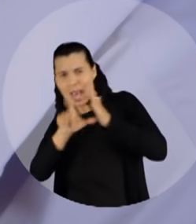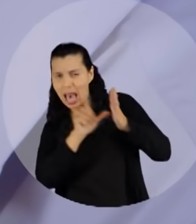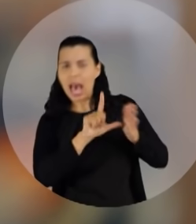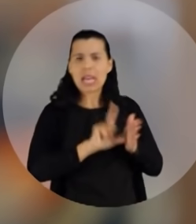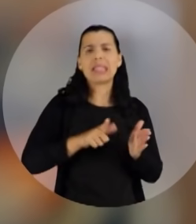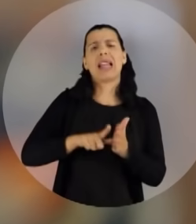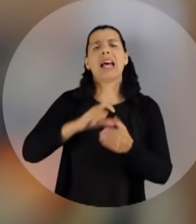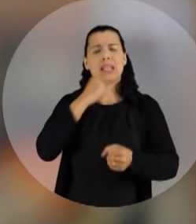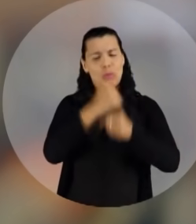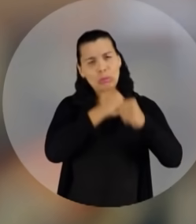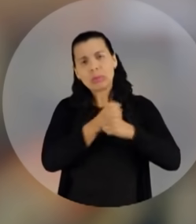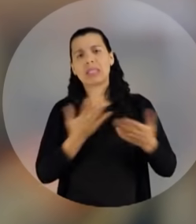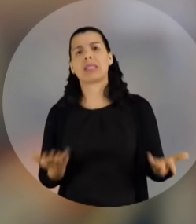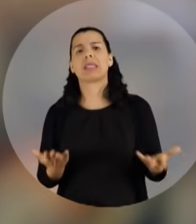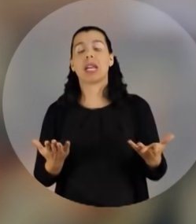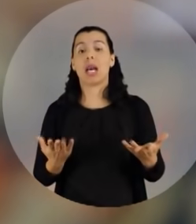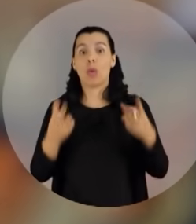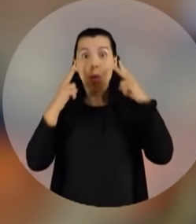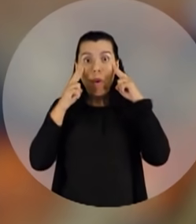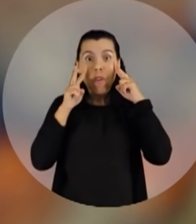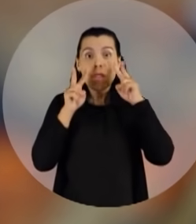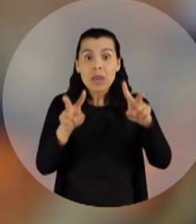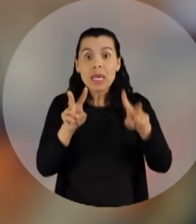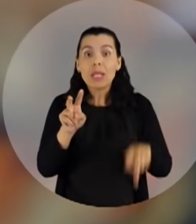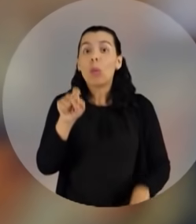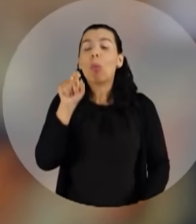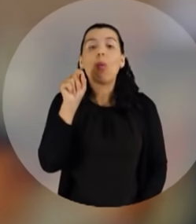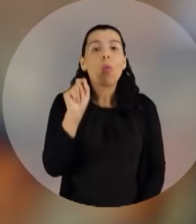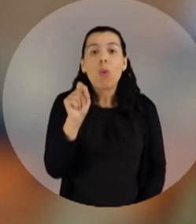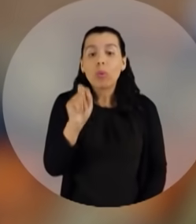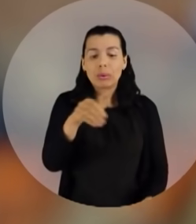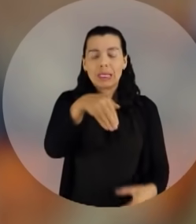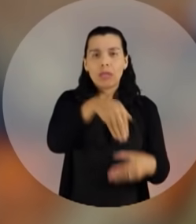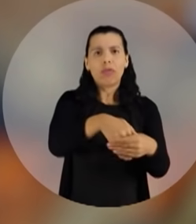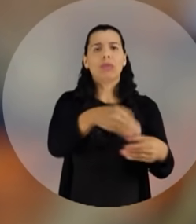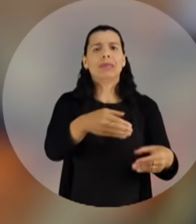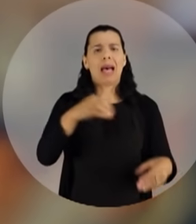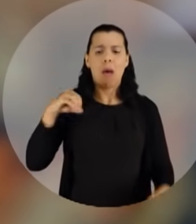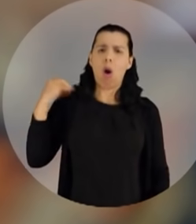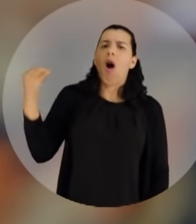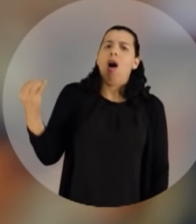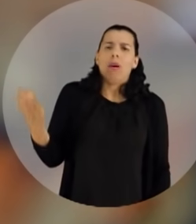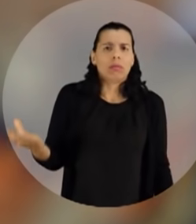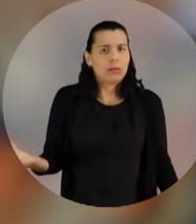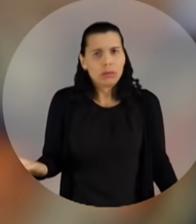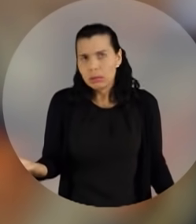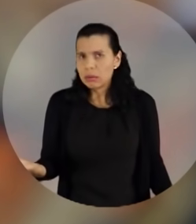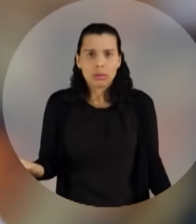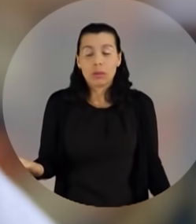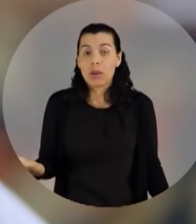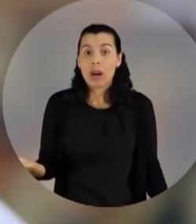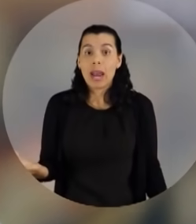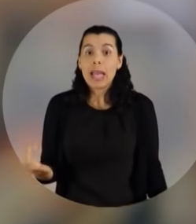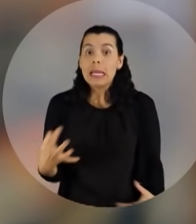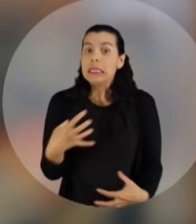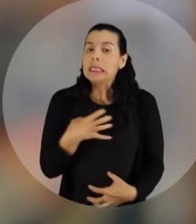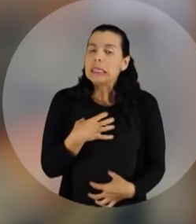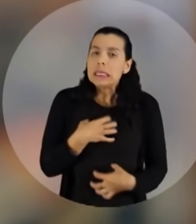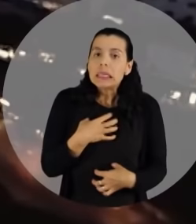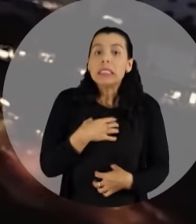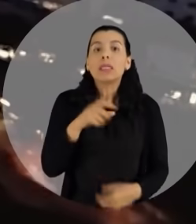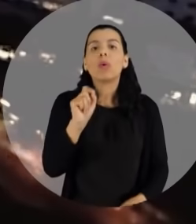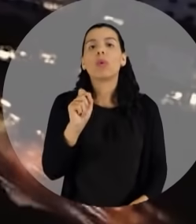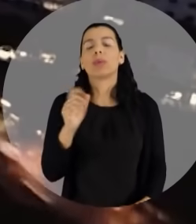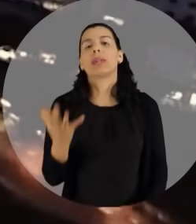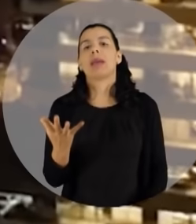últimos anos, né? As pessoas viram em que levou botar ódio na urna. Vocês estão sentindo o que